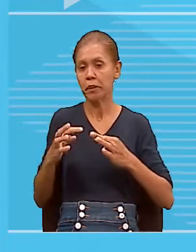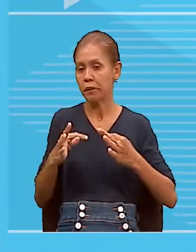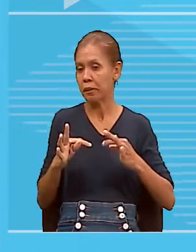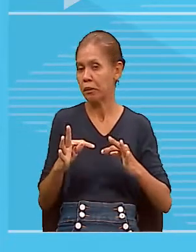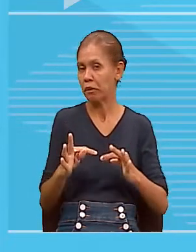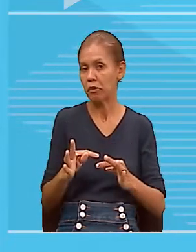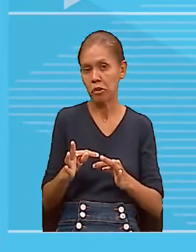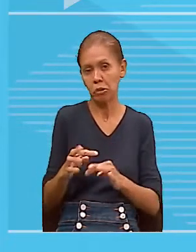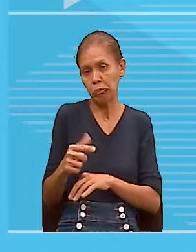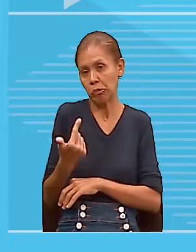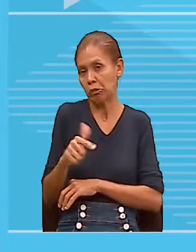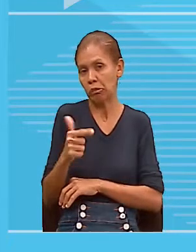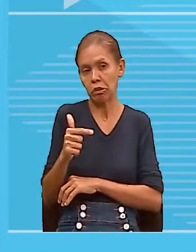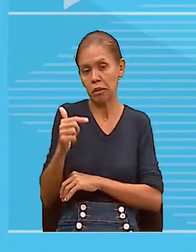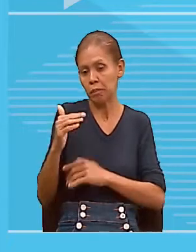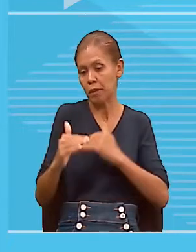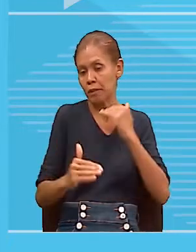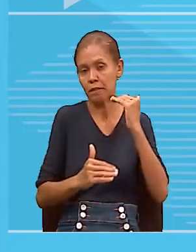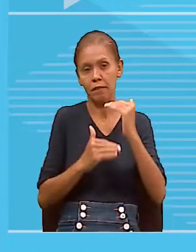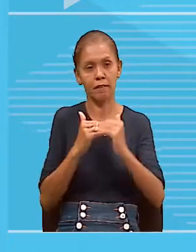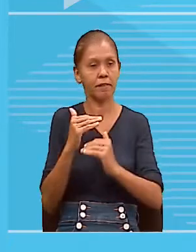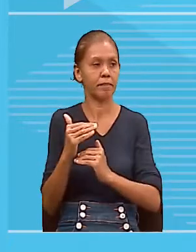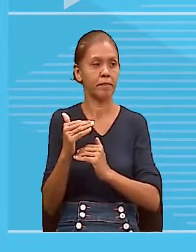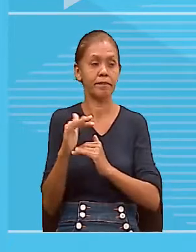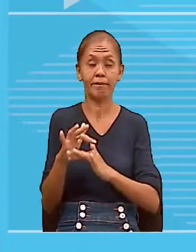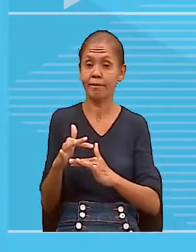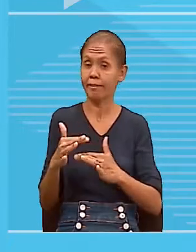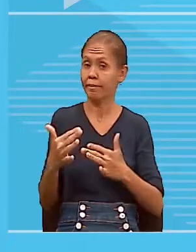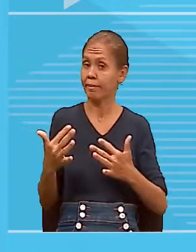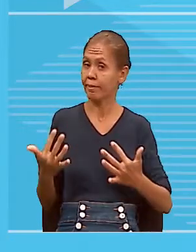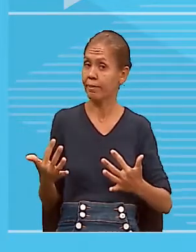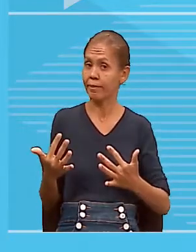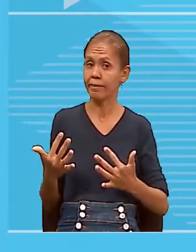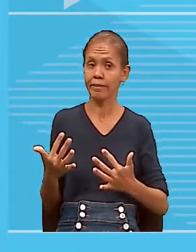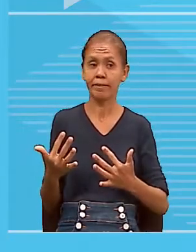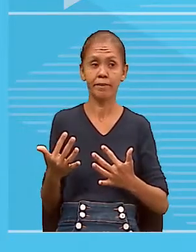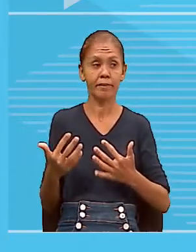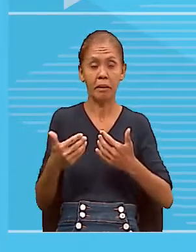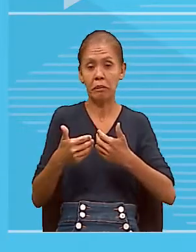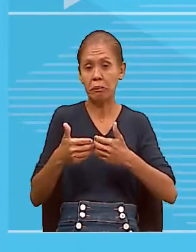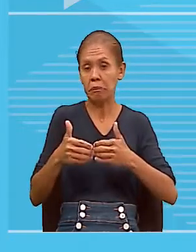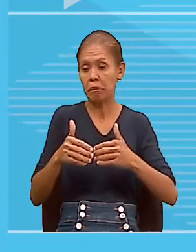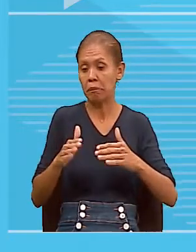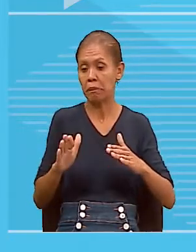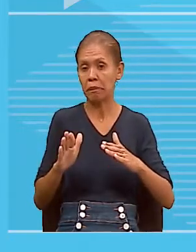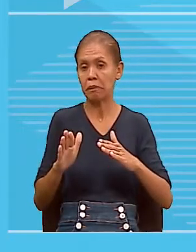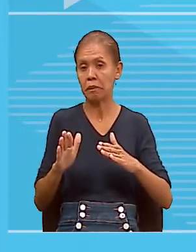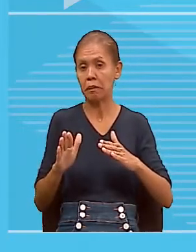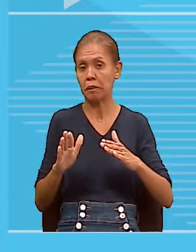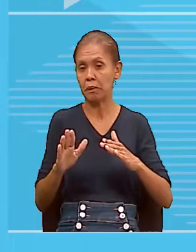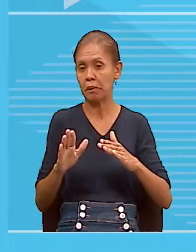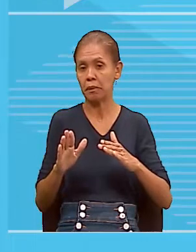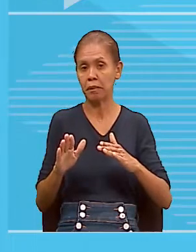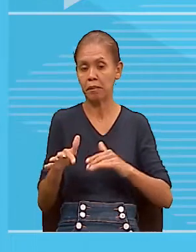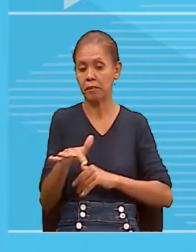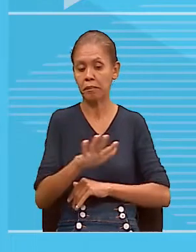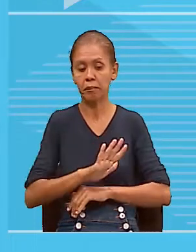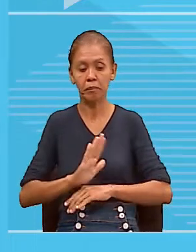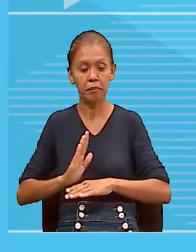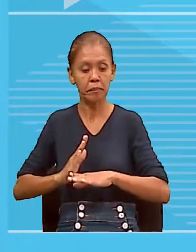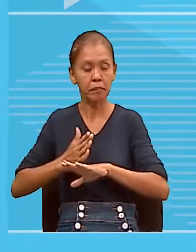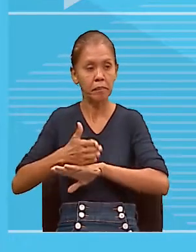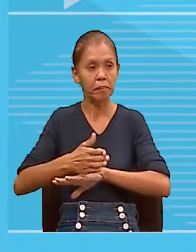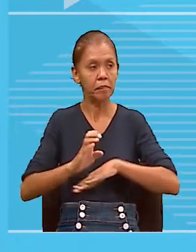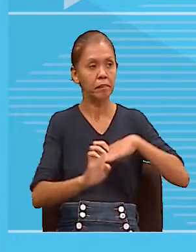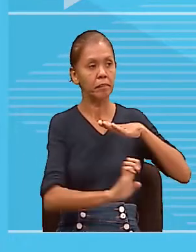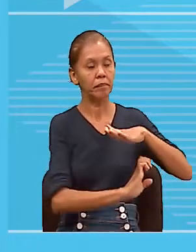suficiente para se desenvolver sozinho daí a abertura para entrada de empresas estrangeiras alienígenas